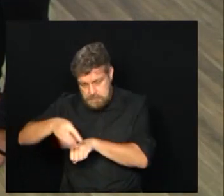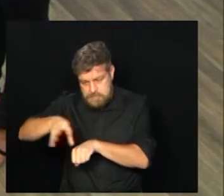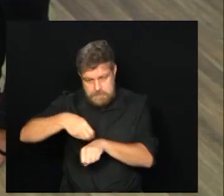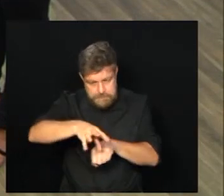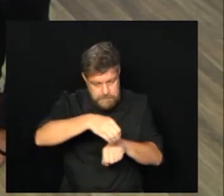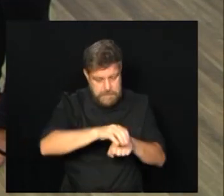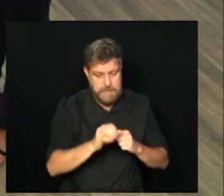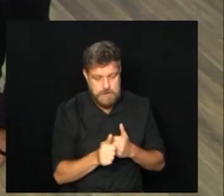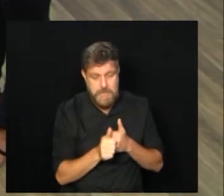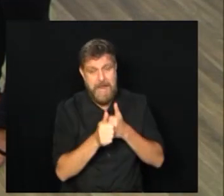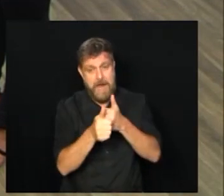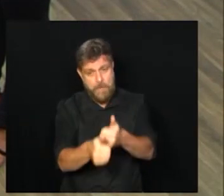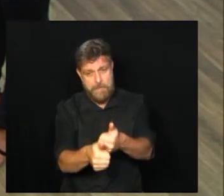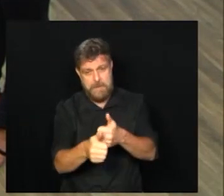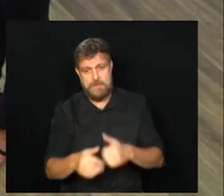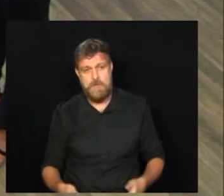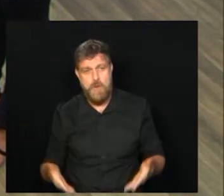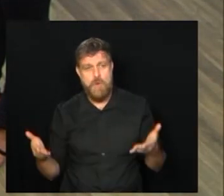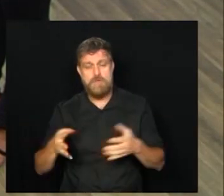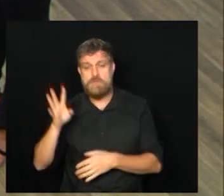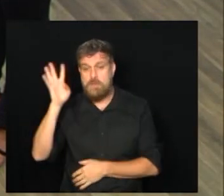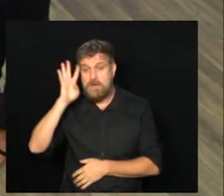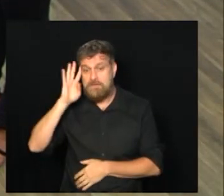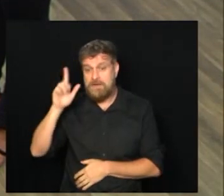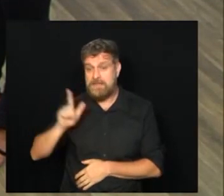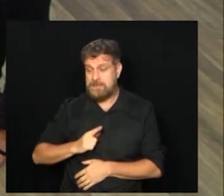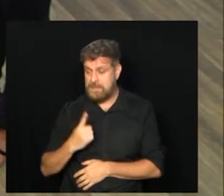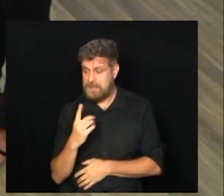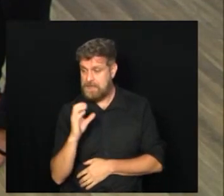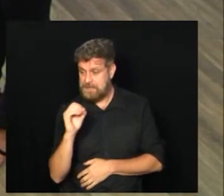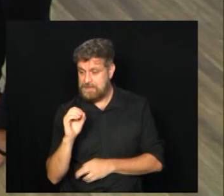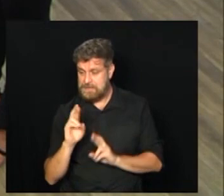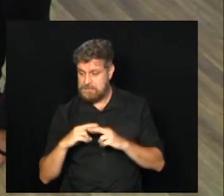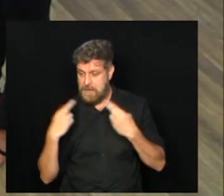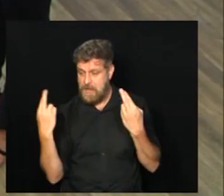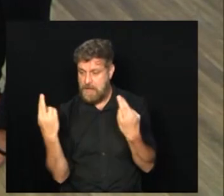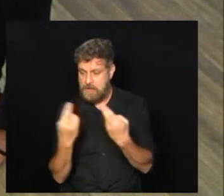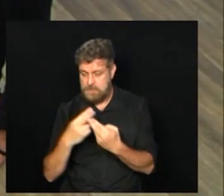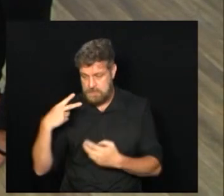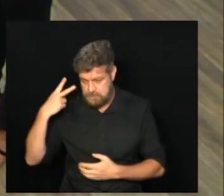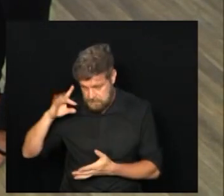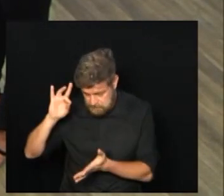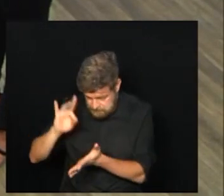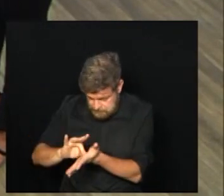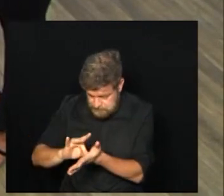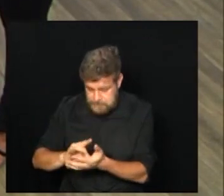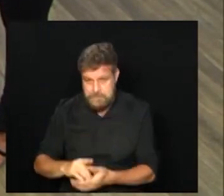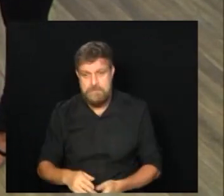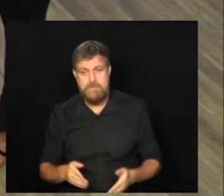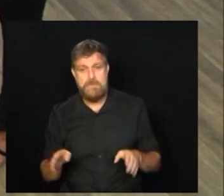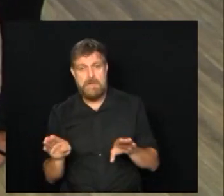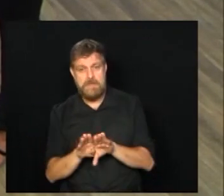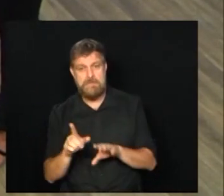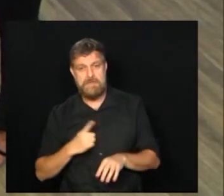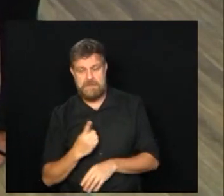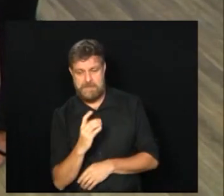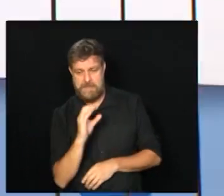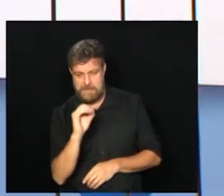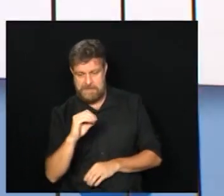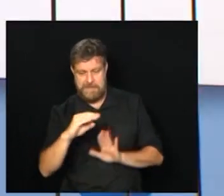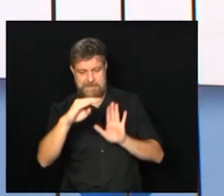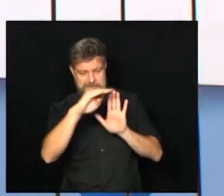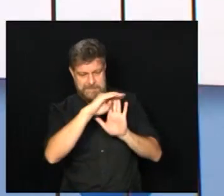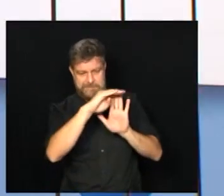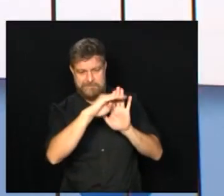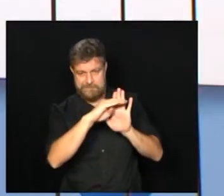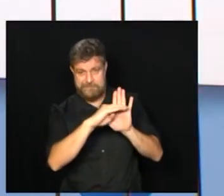continua acompanhando. Hoje é quarta-feira, dia da 10ª reunião ordinária. Hoje também são 10, por